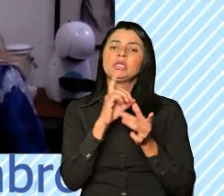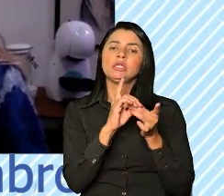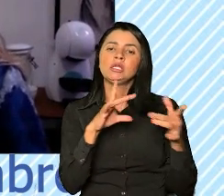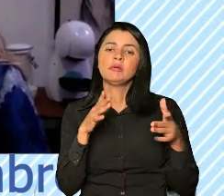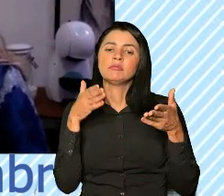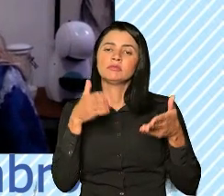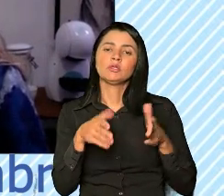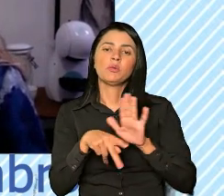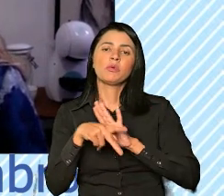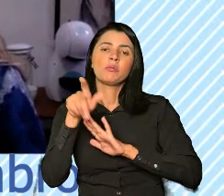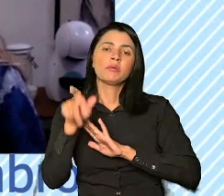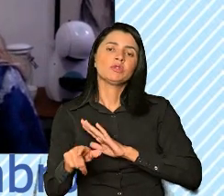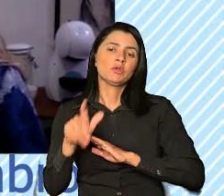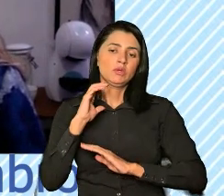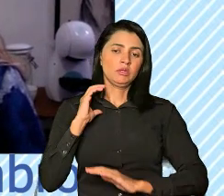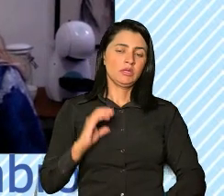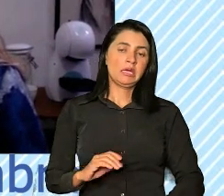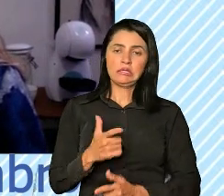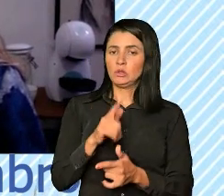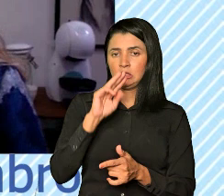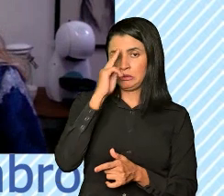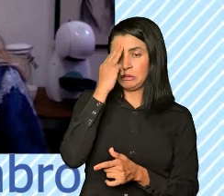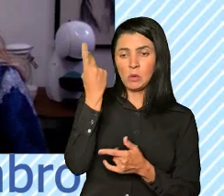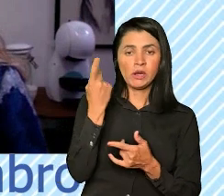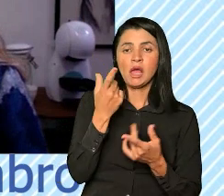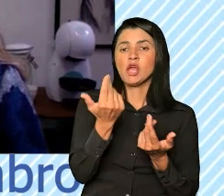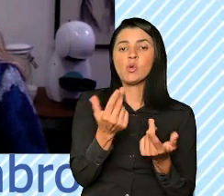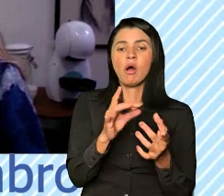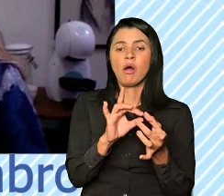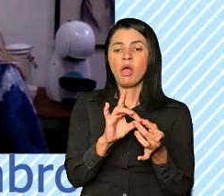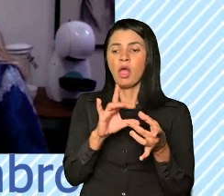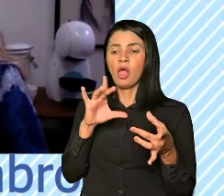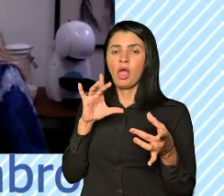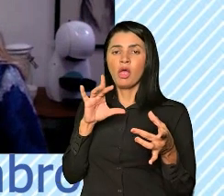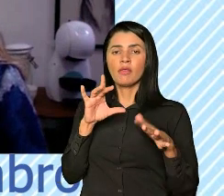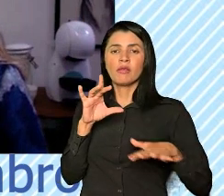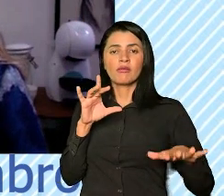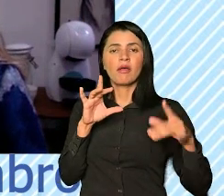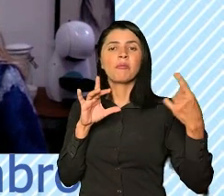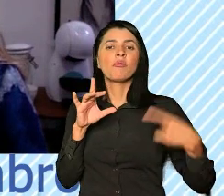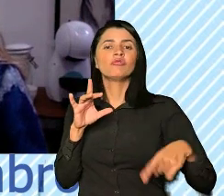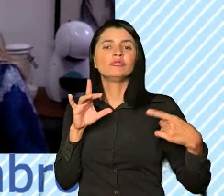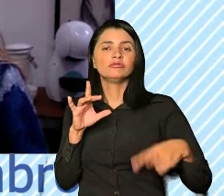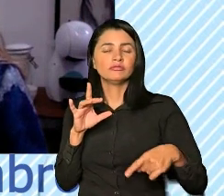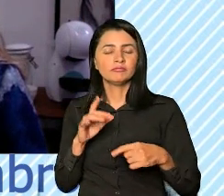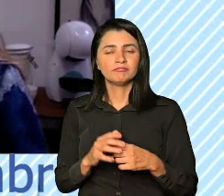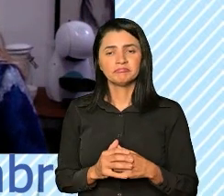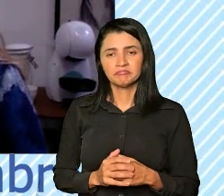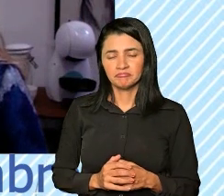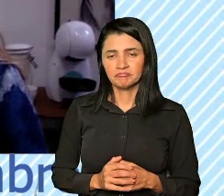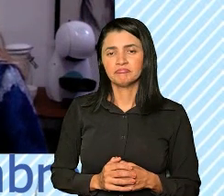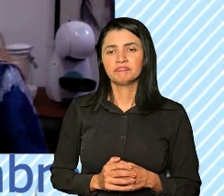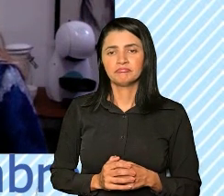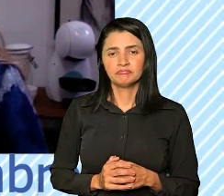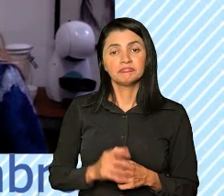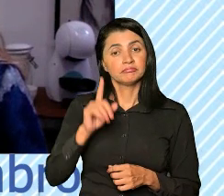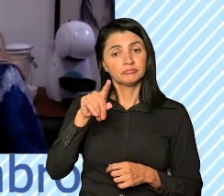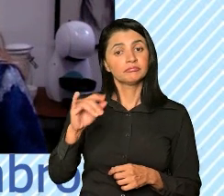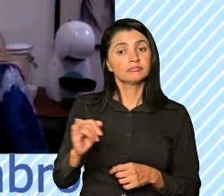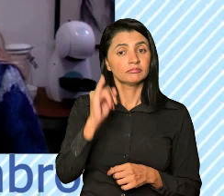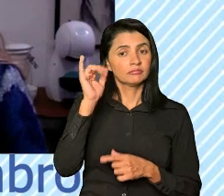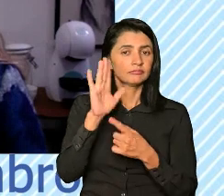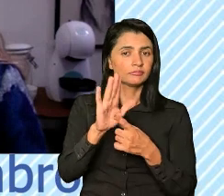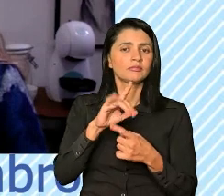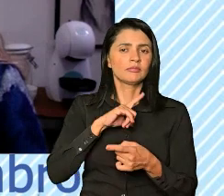cidadã. Sem memória, nós estamos um pouco desconectados dessa vida política, por assim dizer. E aí, é interessante citar que